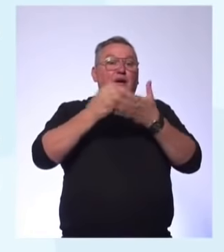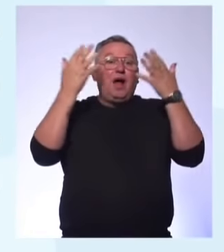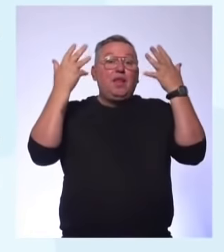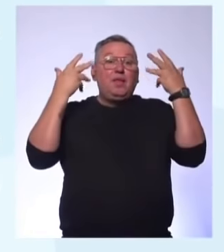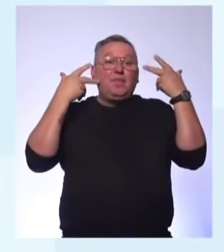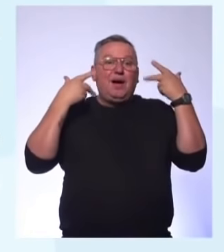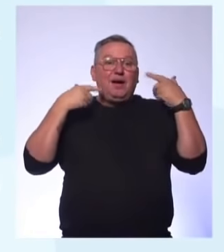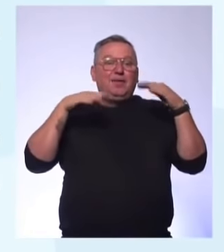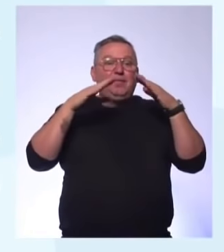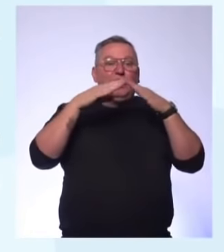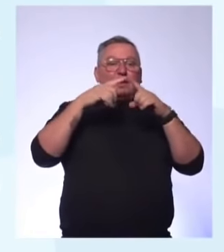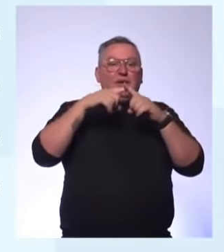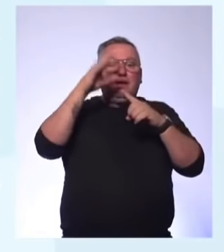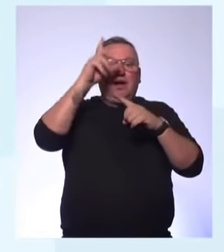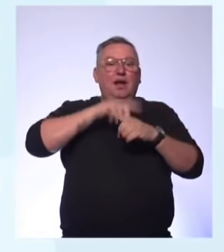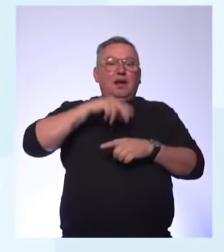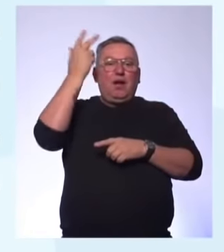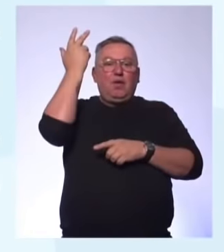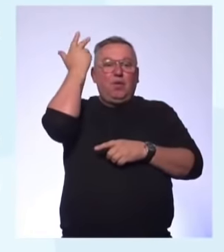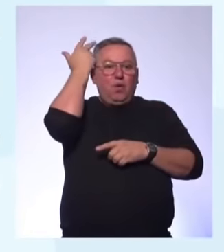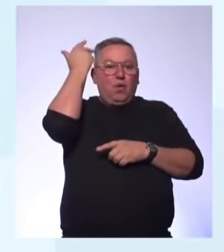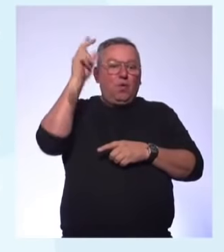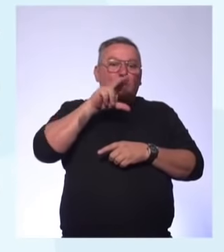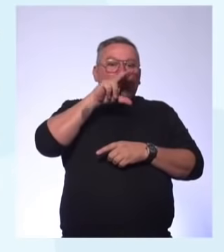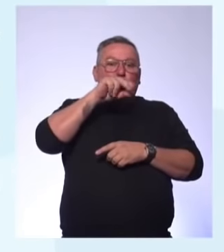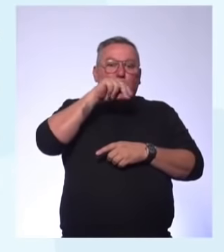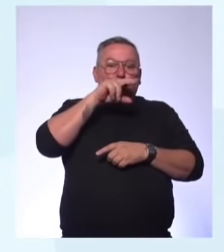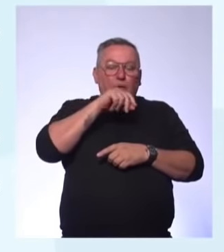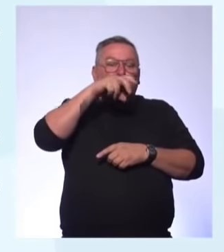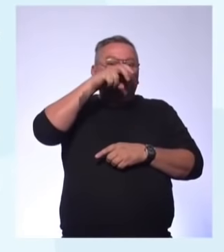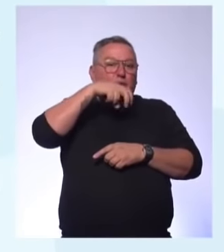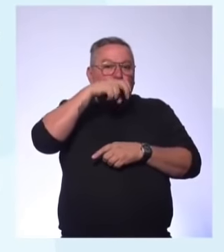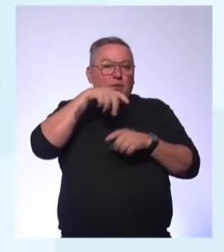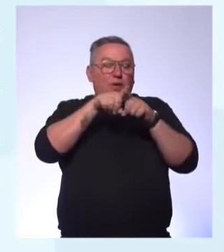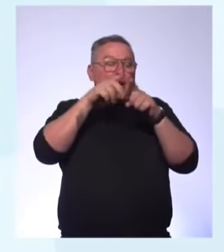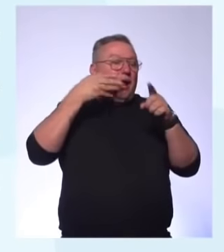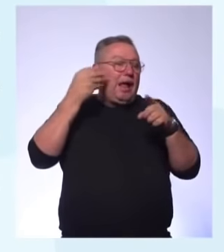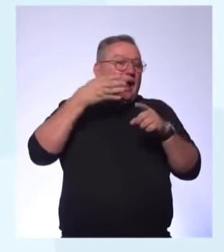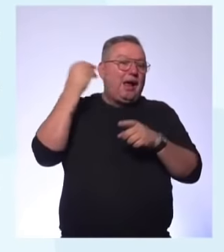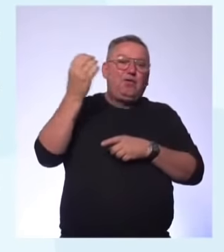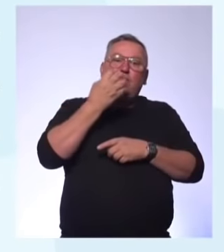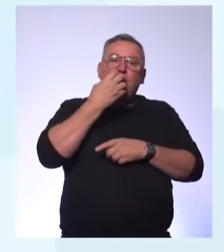igreja. Galinhas, coelhos, gansos, preás, cachorros, gatos,